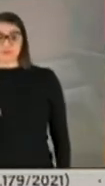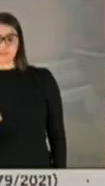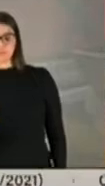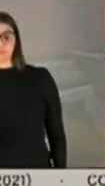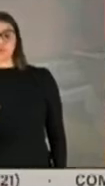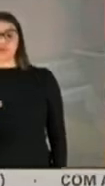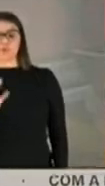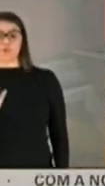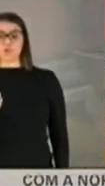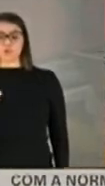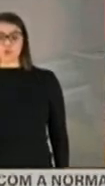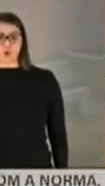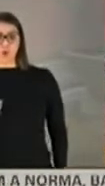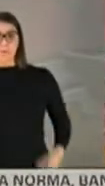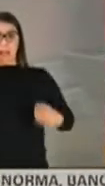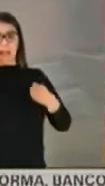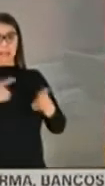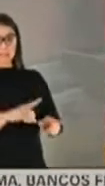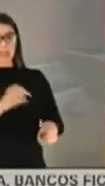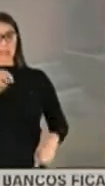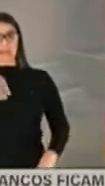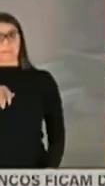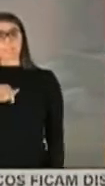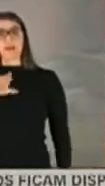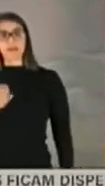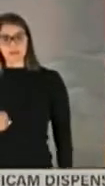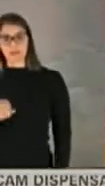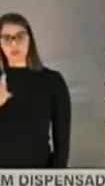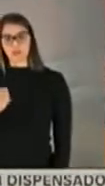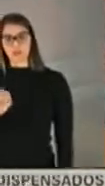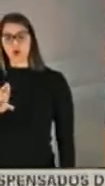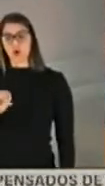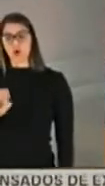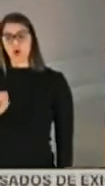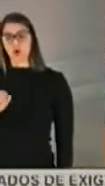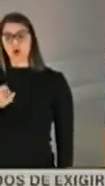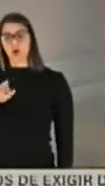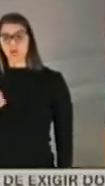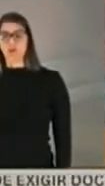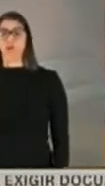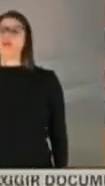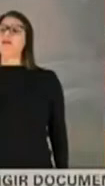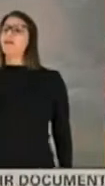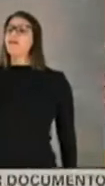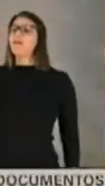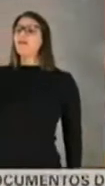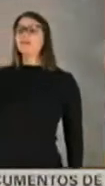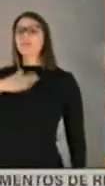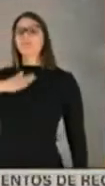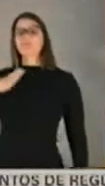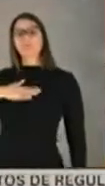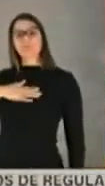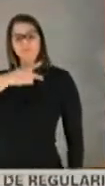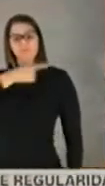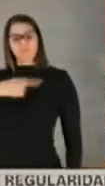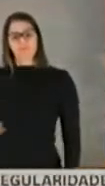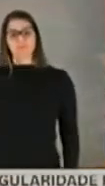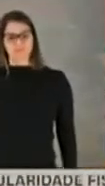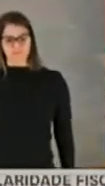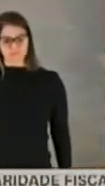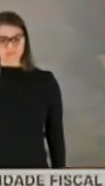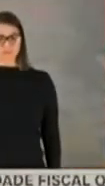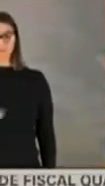do Rosário. Ele também bota aqui, esse é o meu presidente, Jair Bolsonaro. Luiz